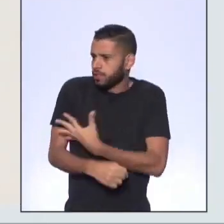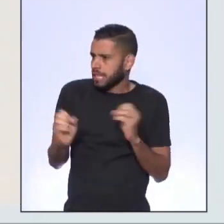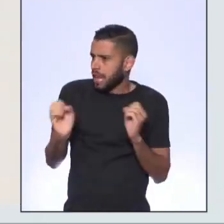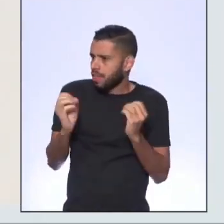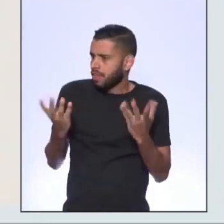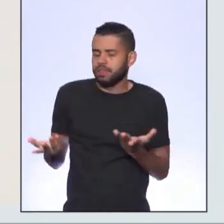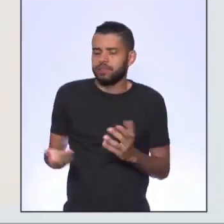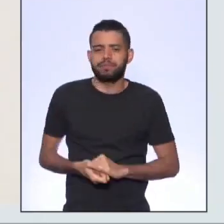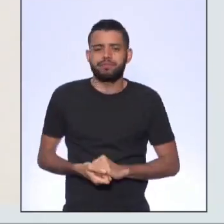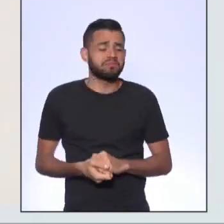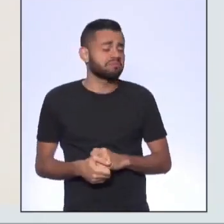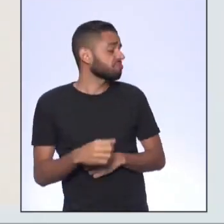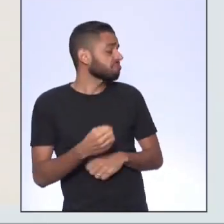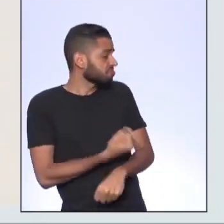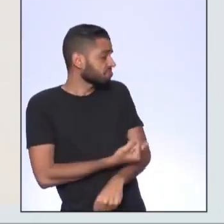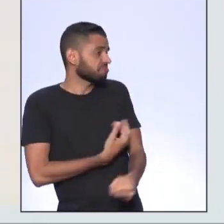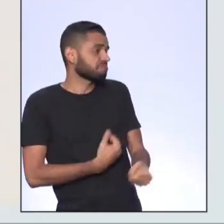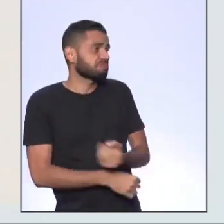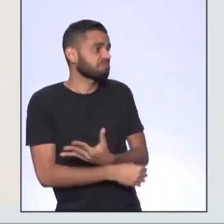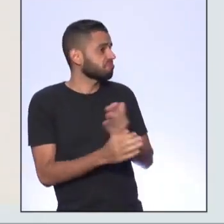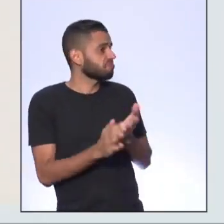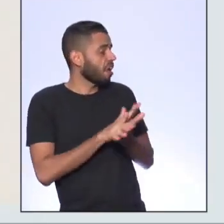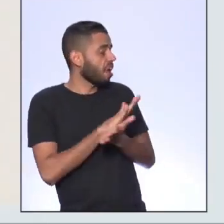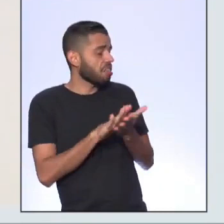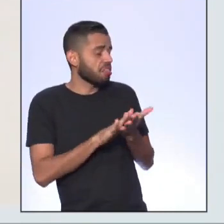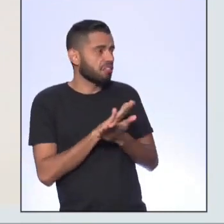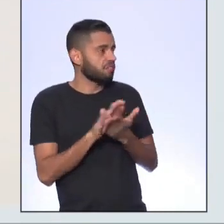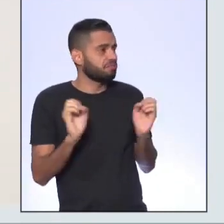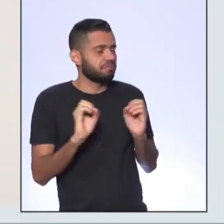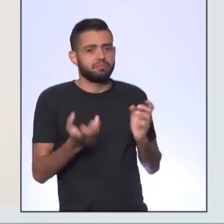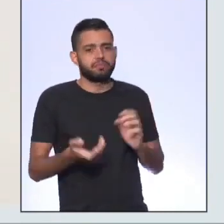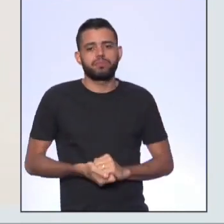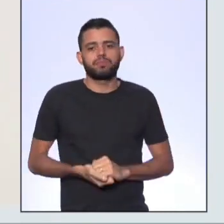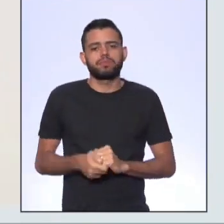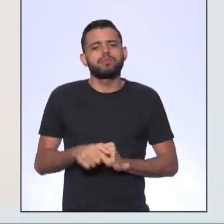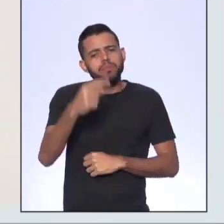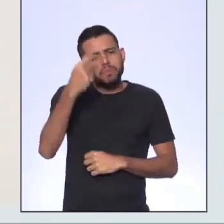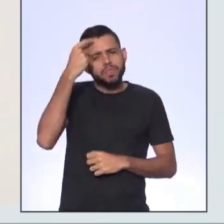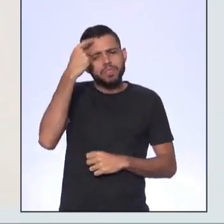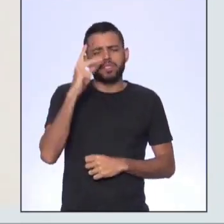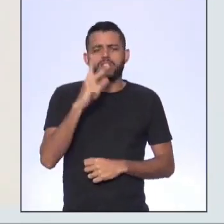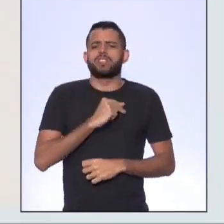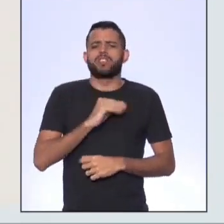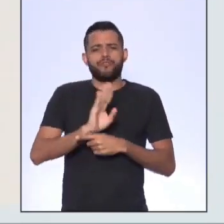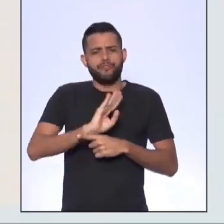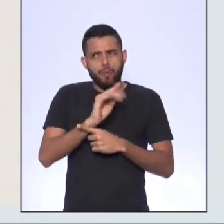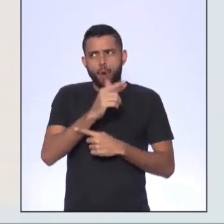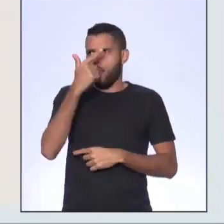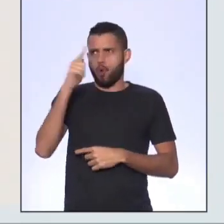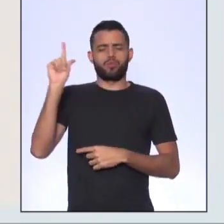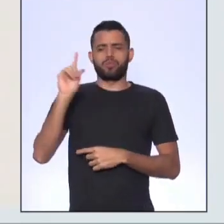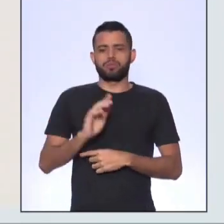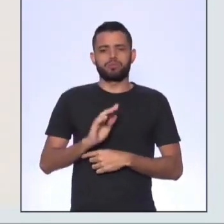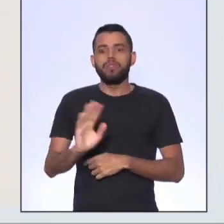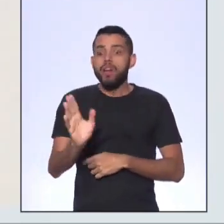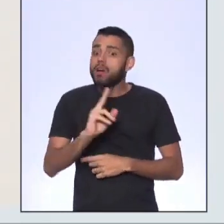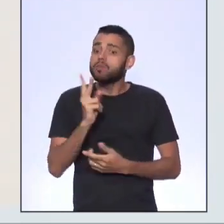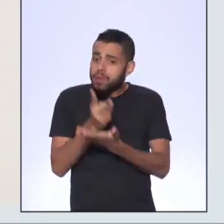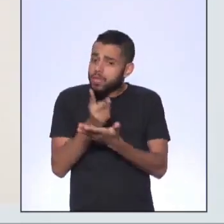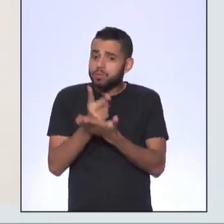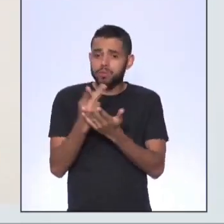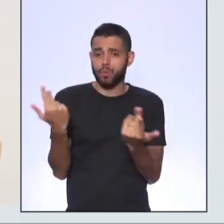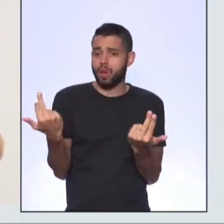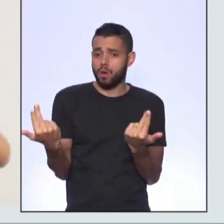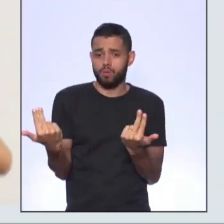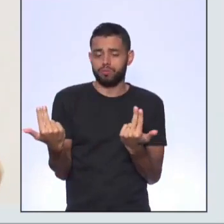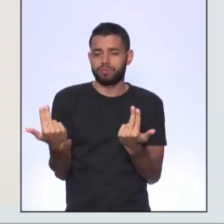Porquinho. Não, você não se emocionou. Você pode até pensar assim, então não era o mesmo filme. Não, era o mesmo filme.